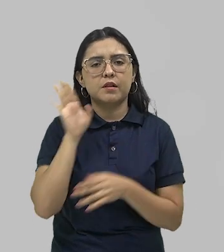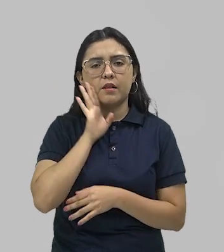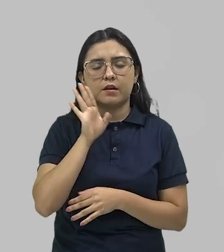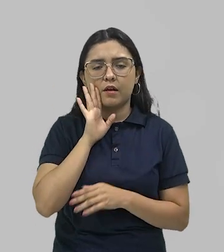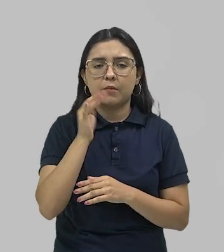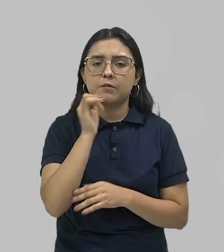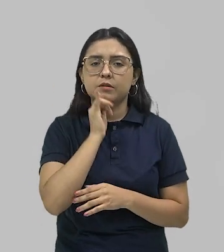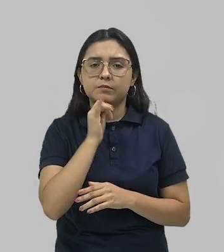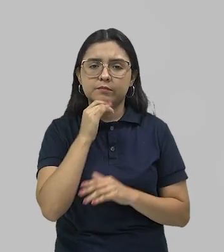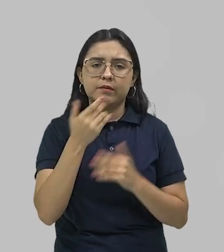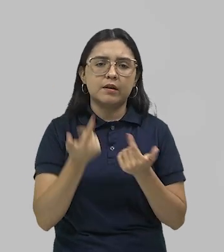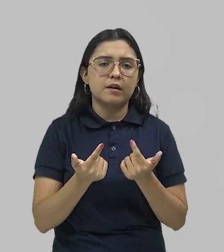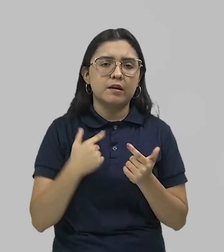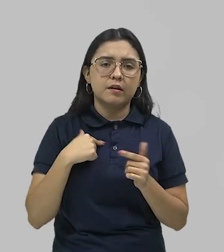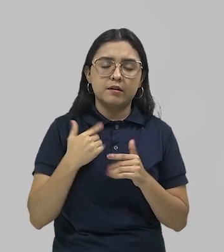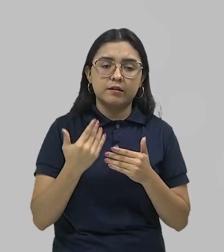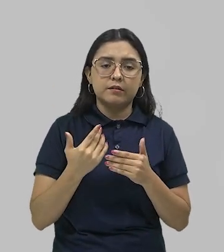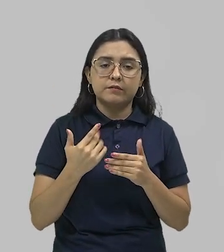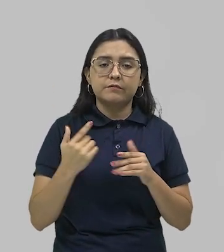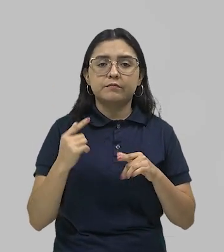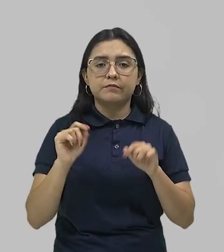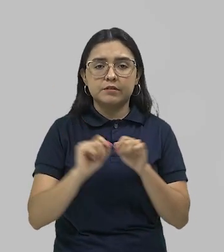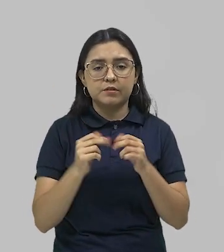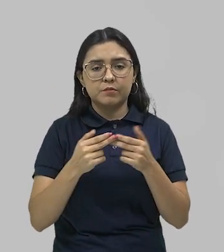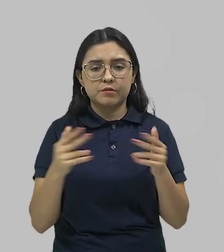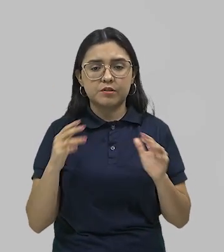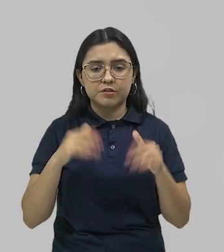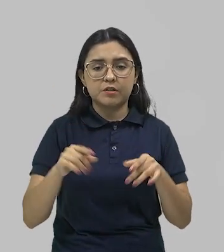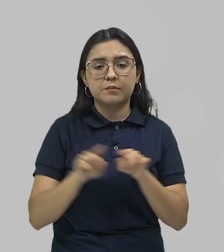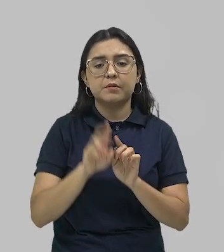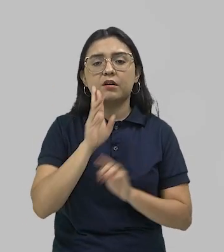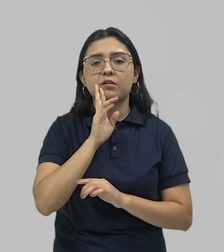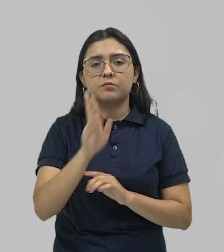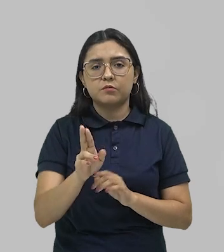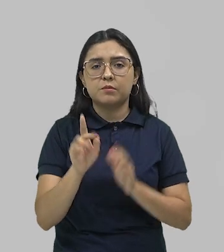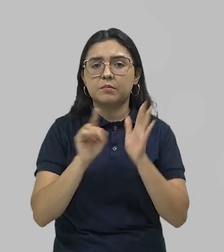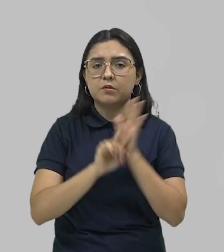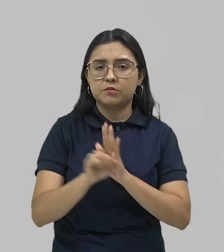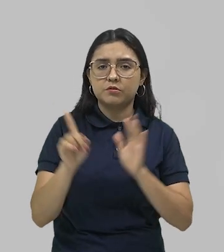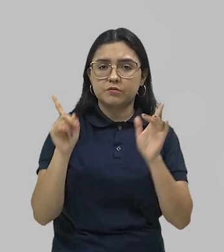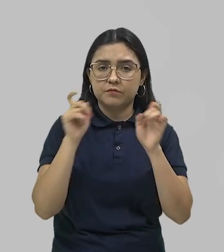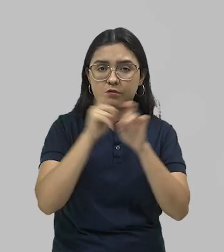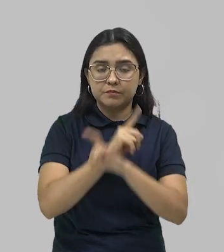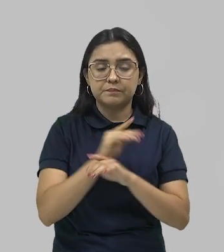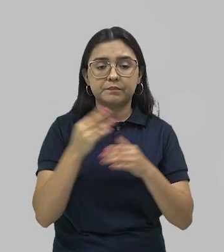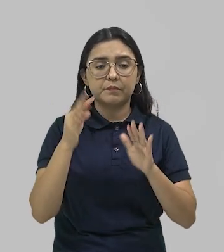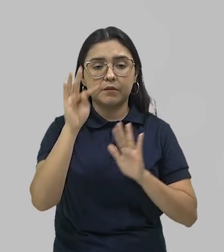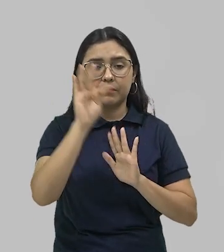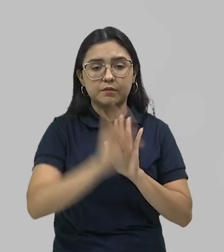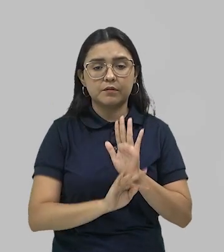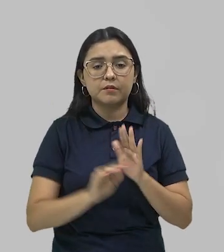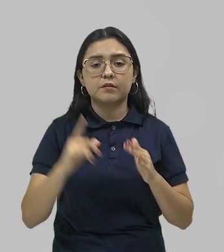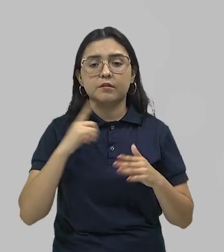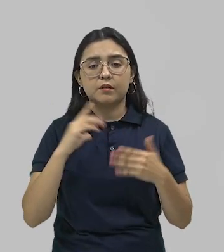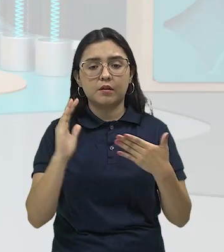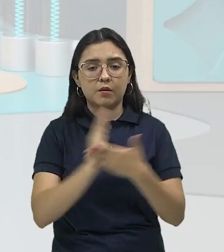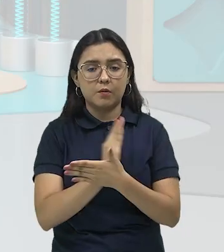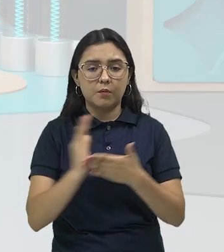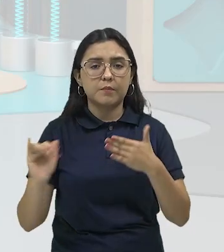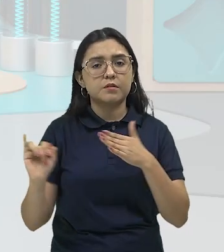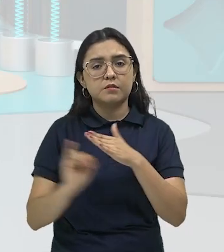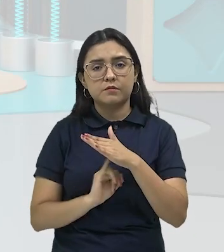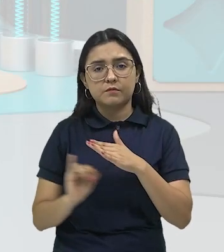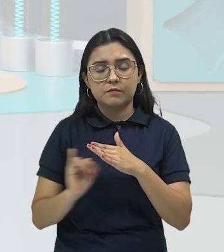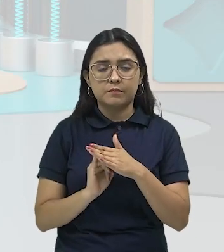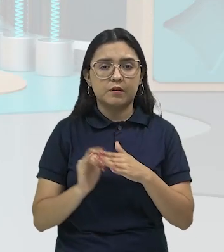fazer tarefas chatas ou responder perguntas difíceis. No caso do nosso texto, ele tem assim alguns traços de informalidade, não